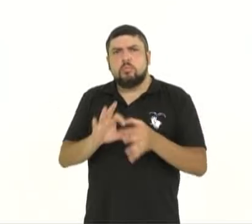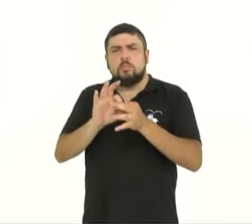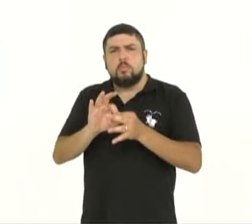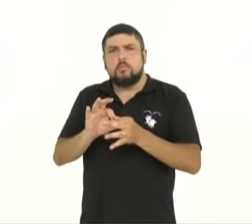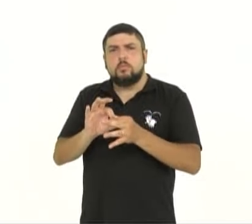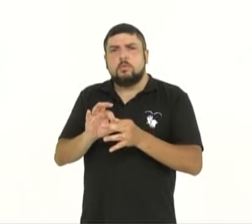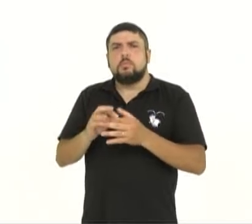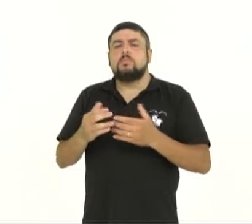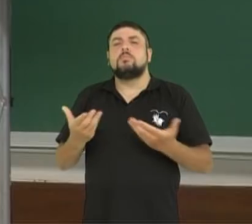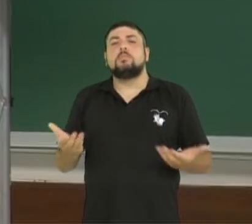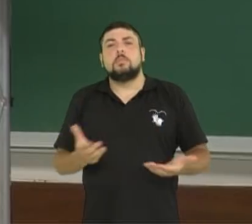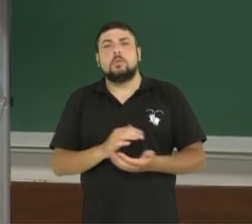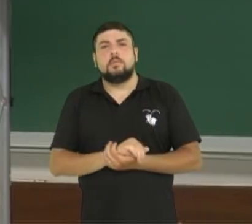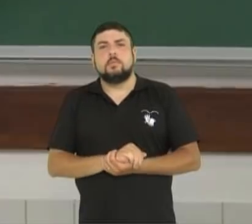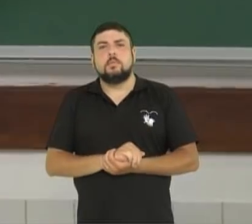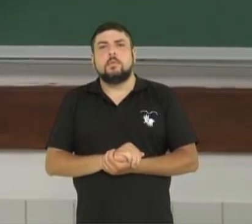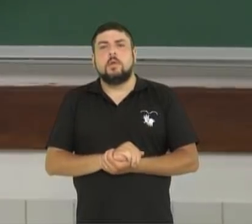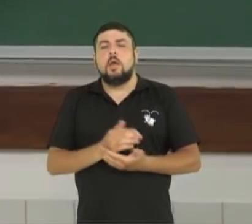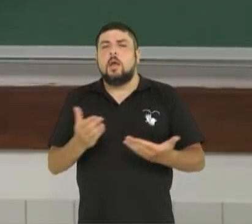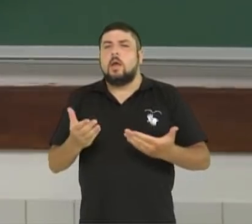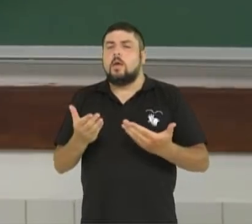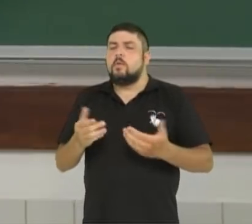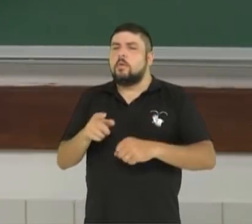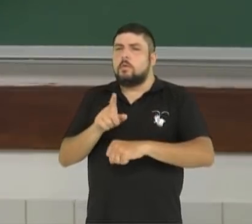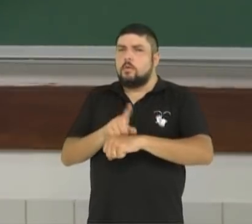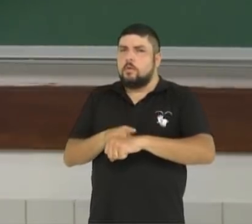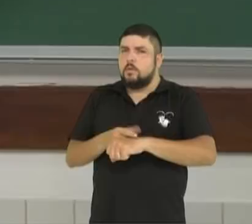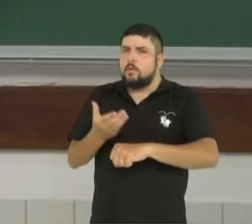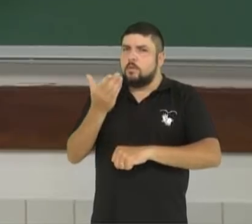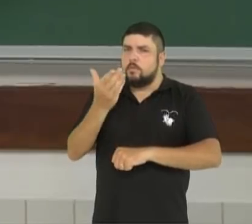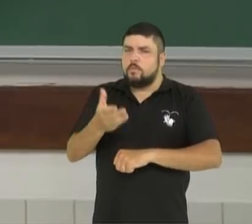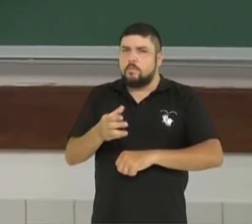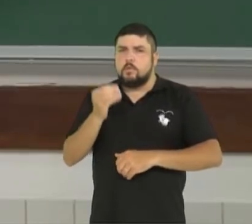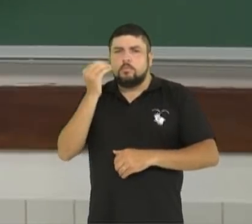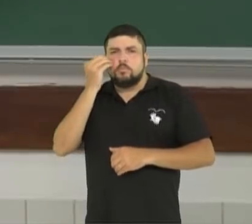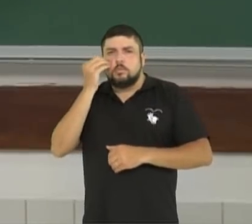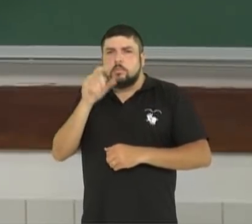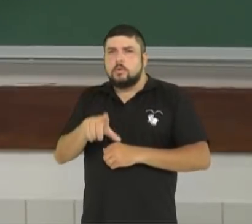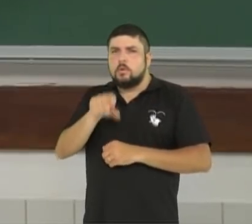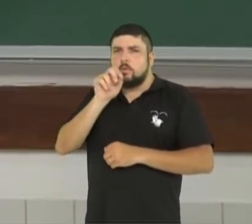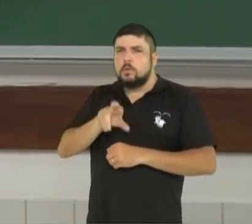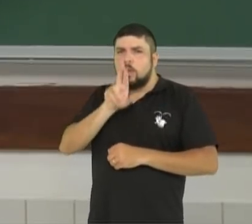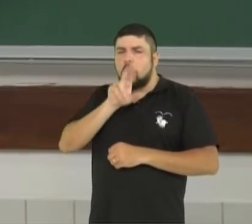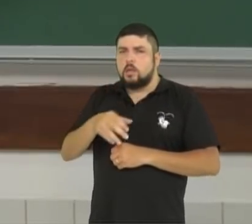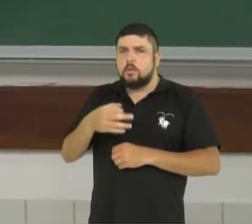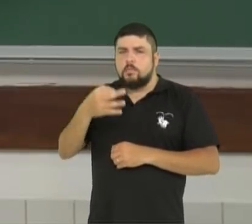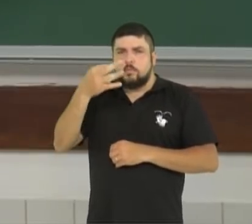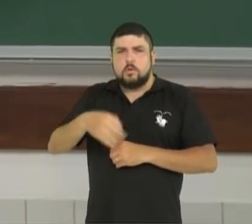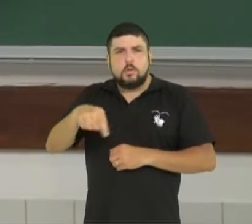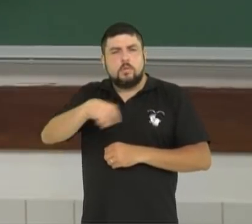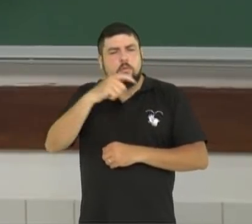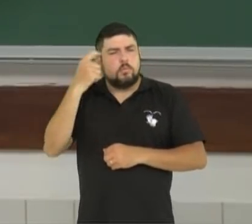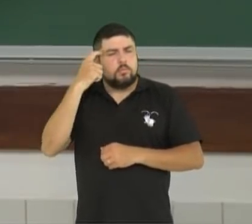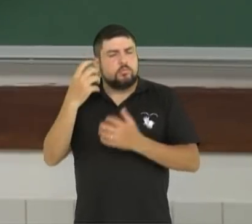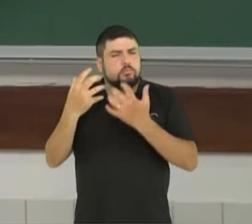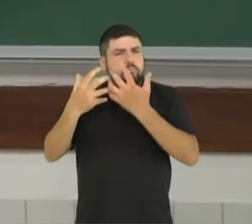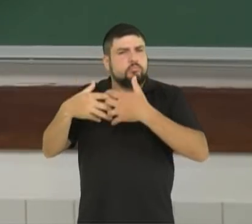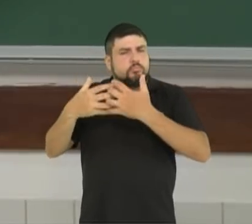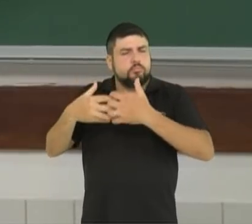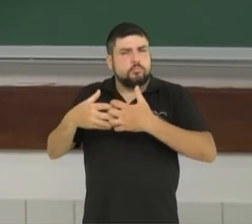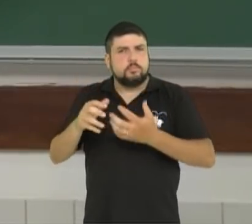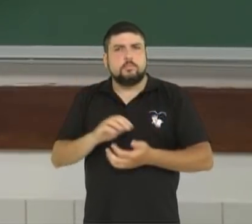diferentes textos. E agora, mais um tempo para vocês elaborarem aí um pensamento e assinalar uma